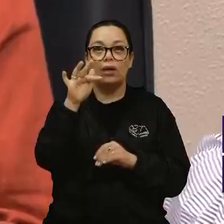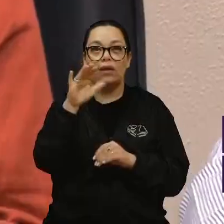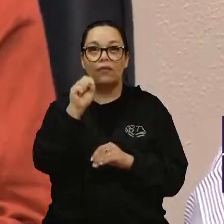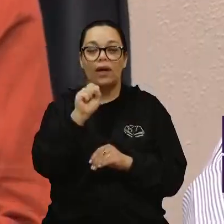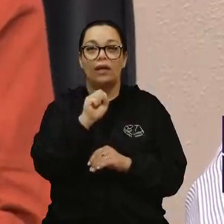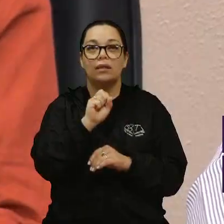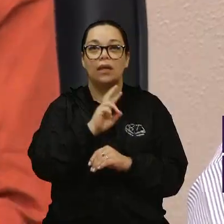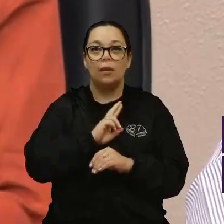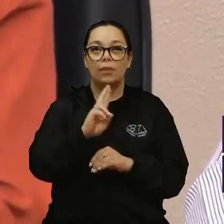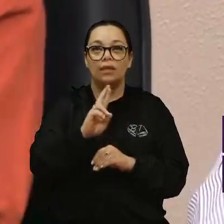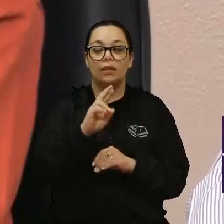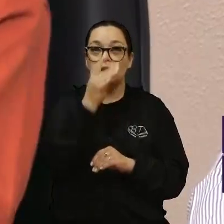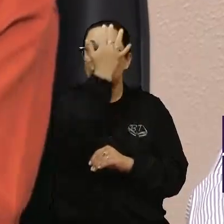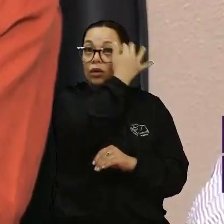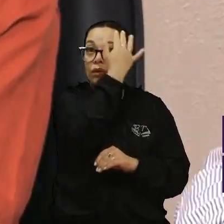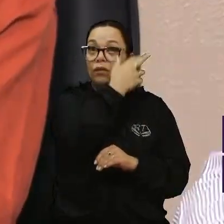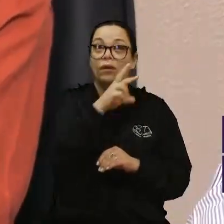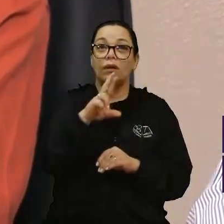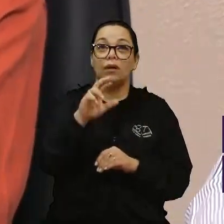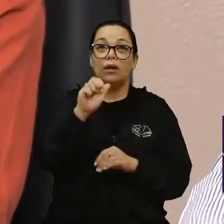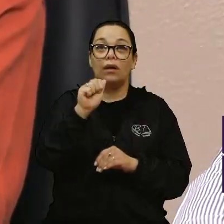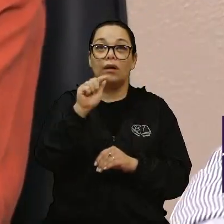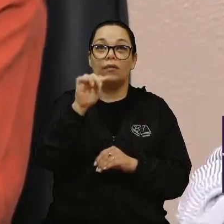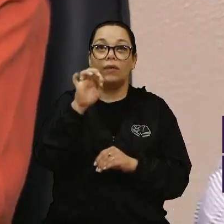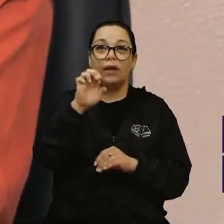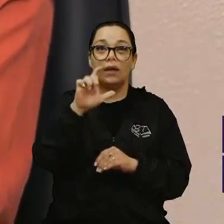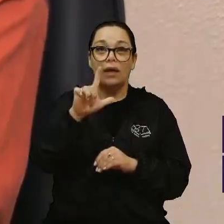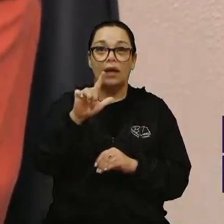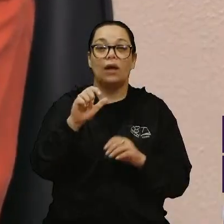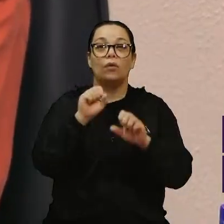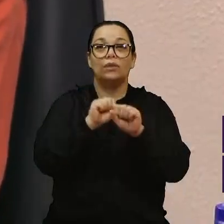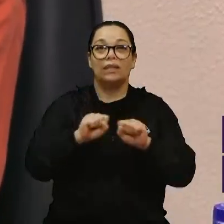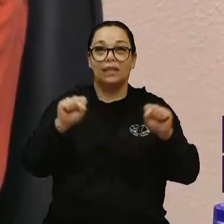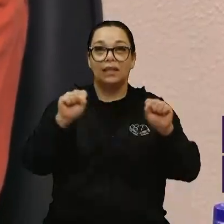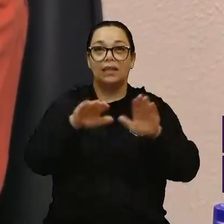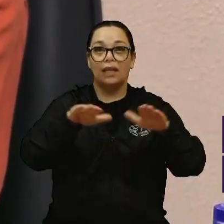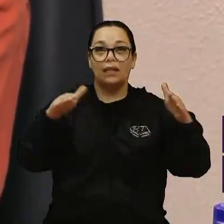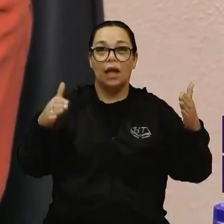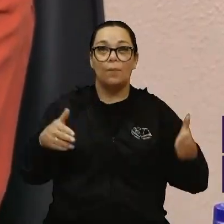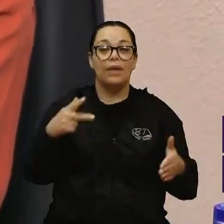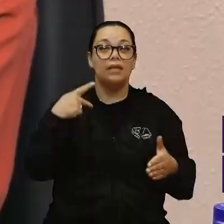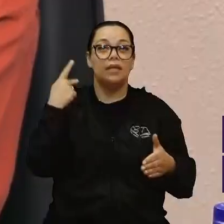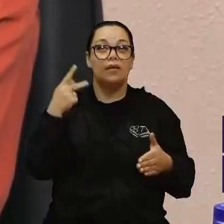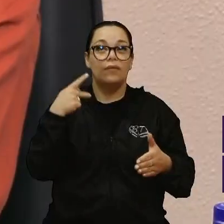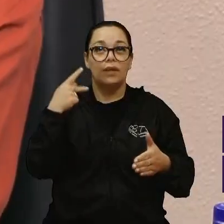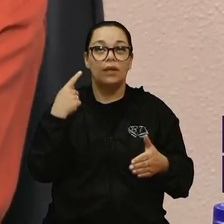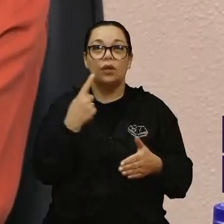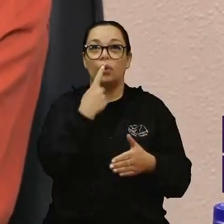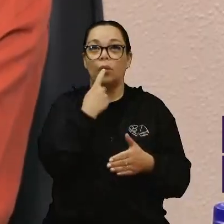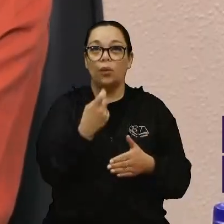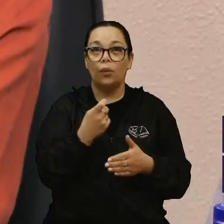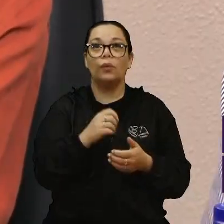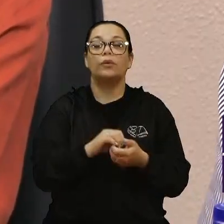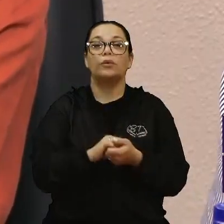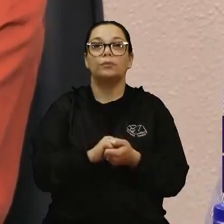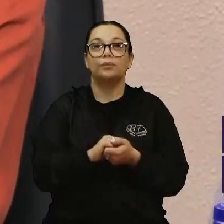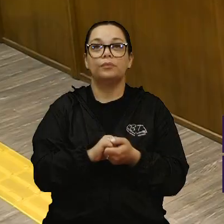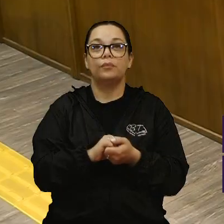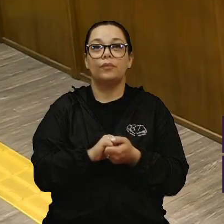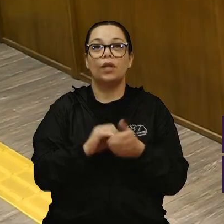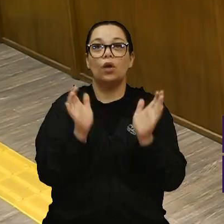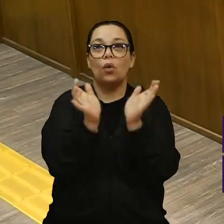prefeito Adilode Domênico, Rafael Vieira, secretária da mesa, vereadora Rose Frigeri,